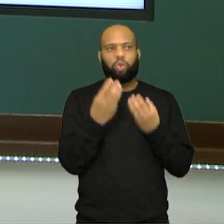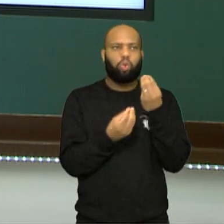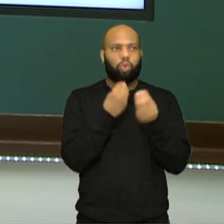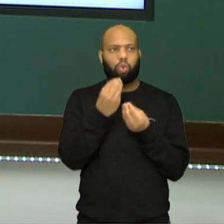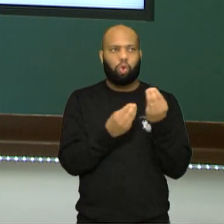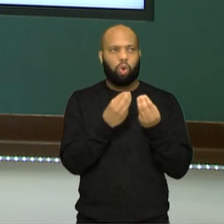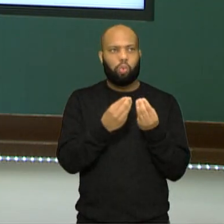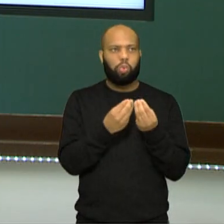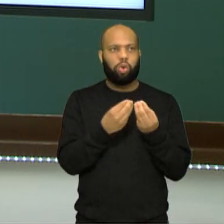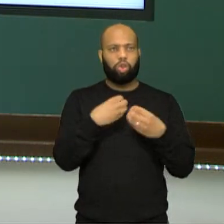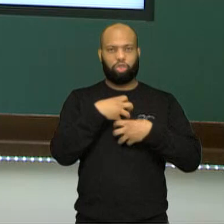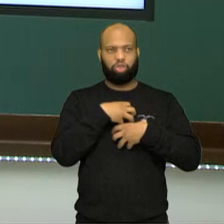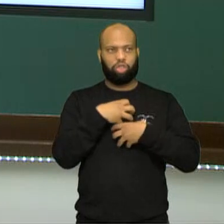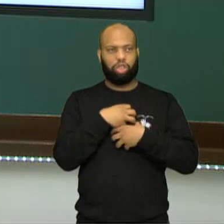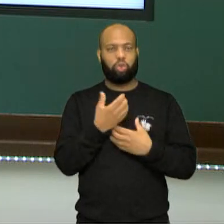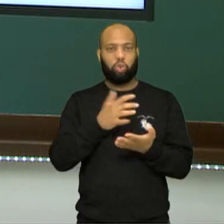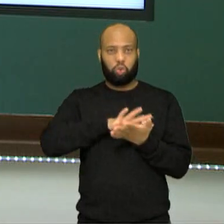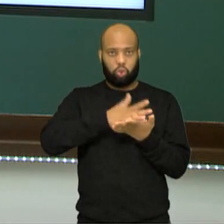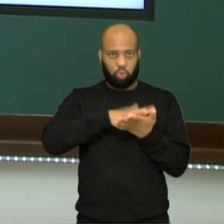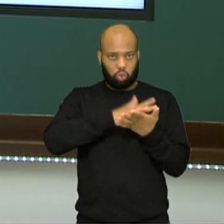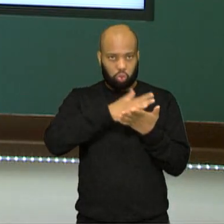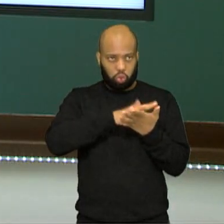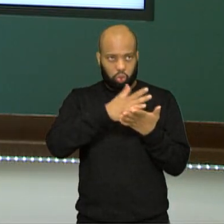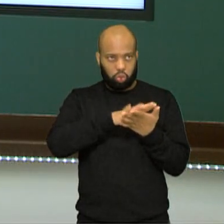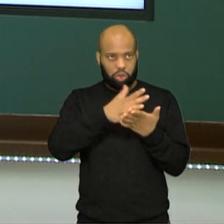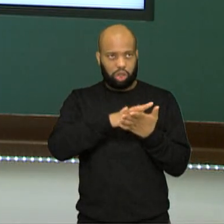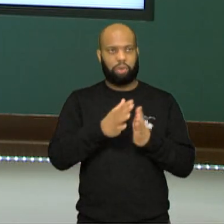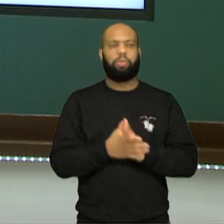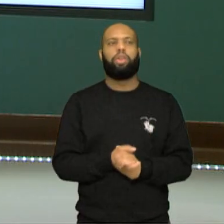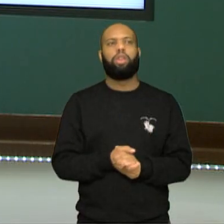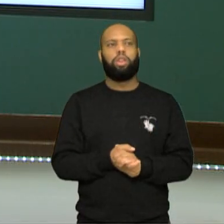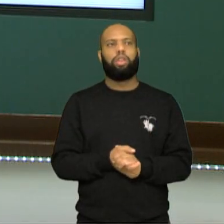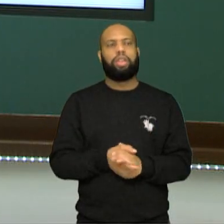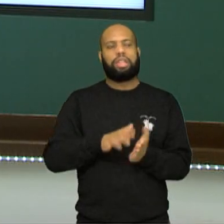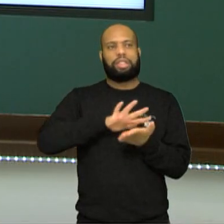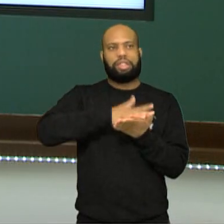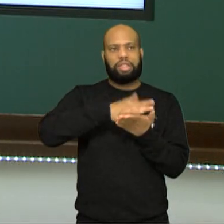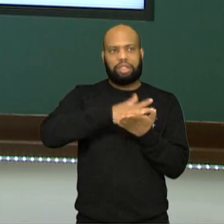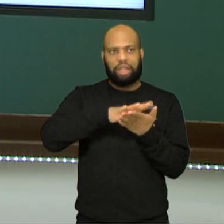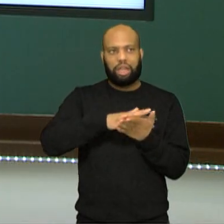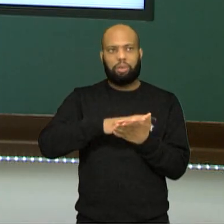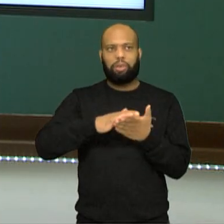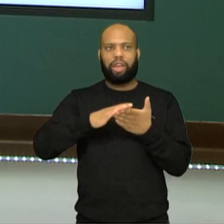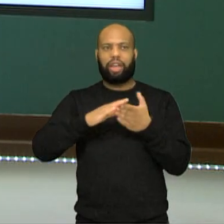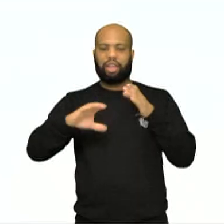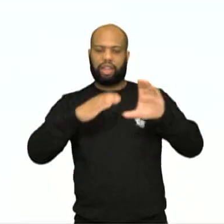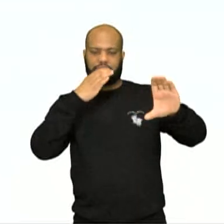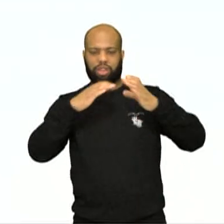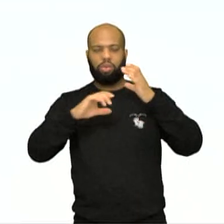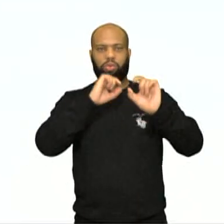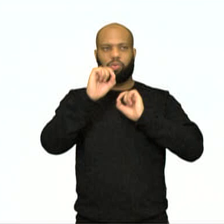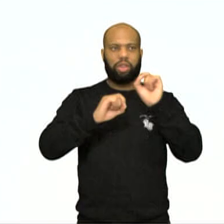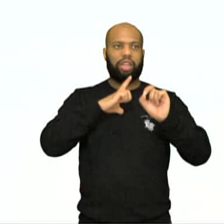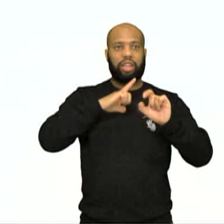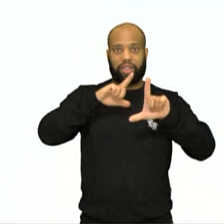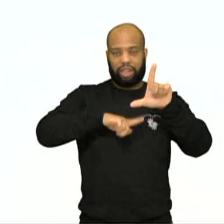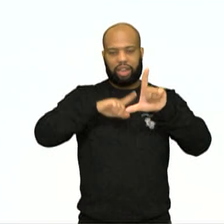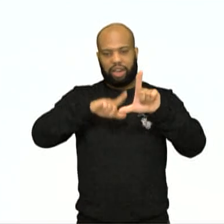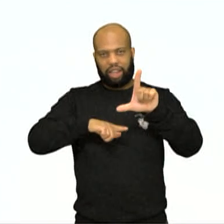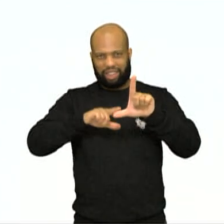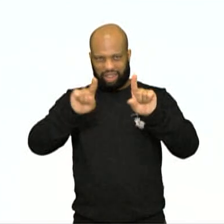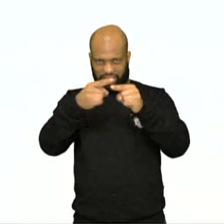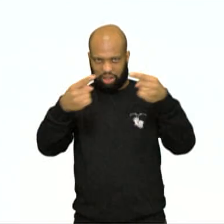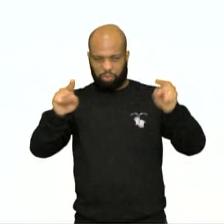funciona no carnaval o samba. Então estamos falando de samba. Vou falar aqui primeiro o samba canção, caracterizado por letras mais